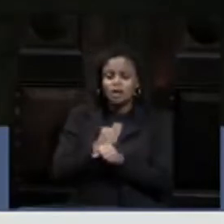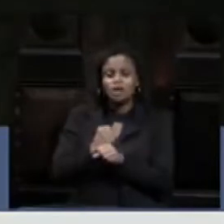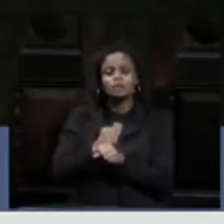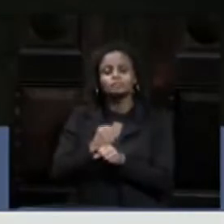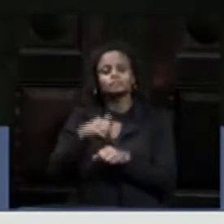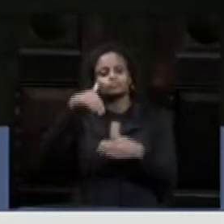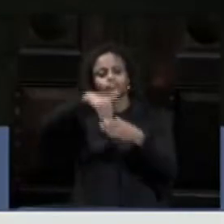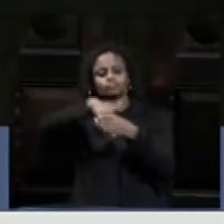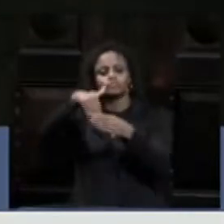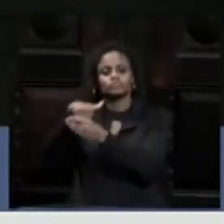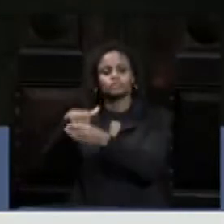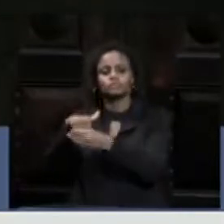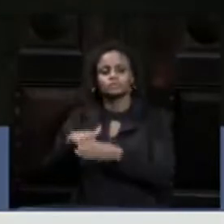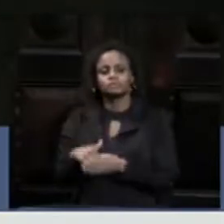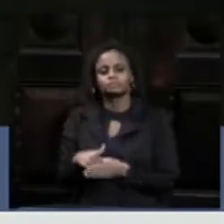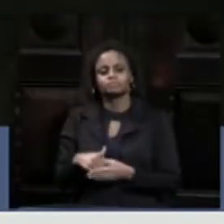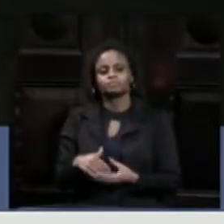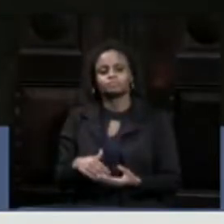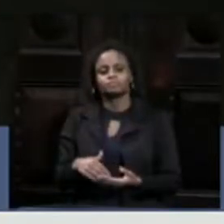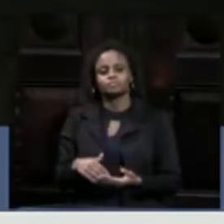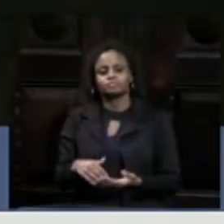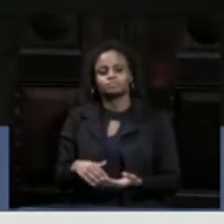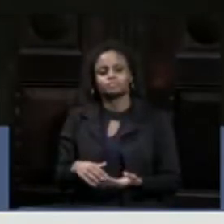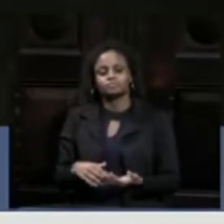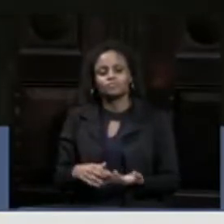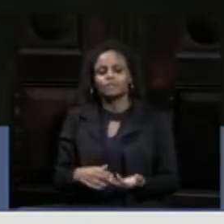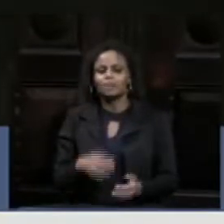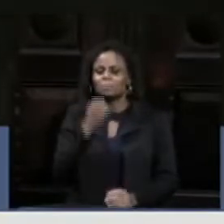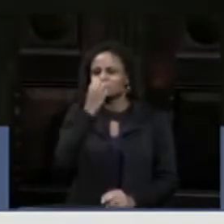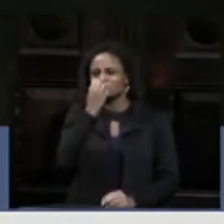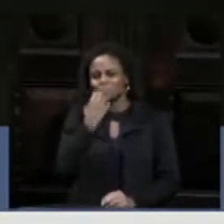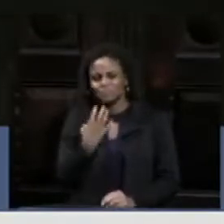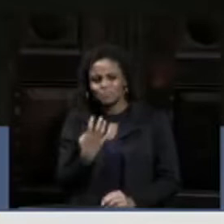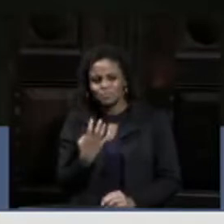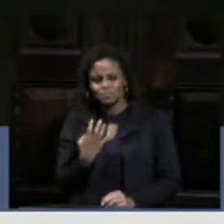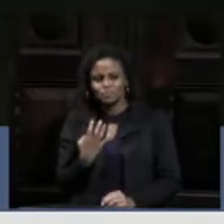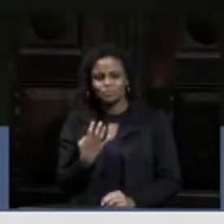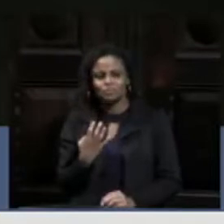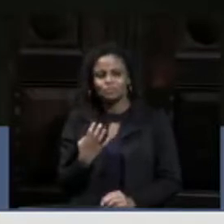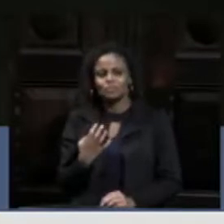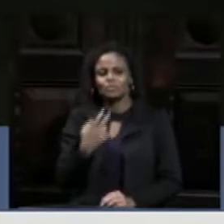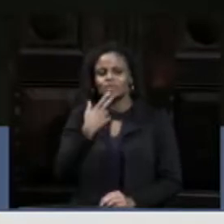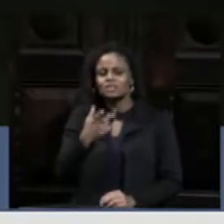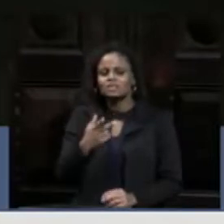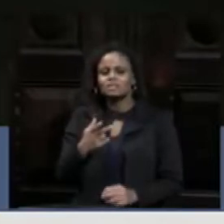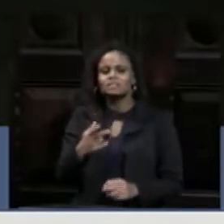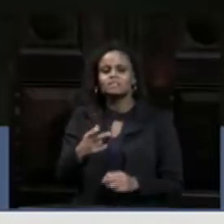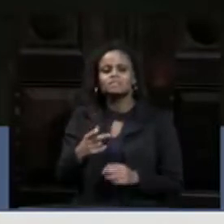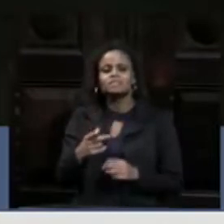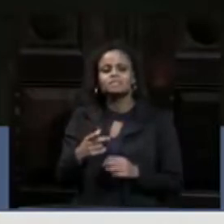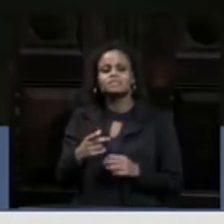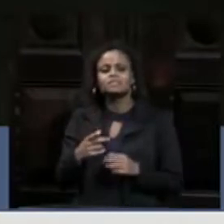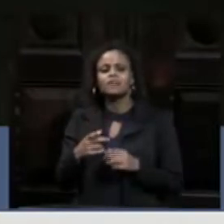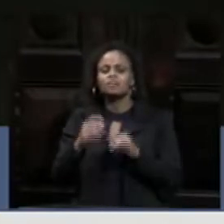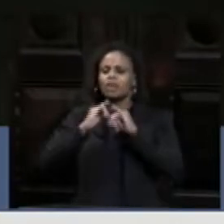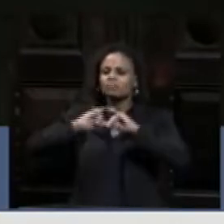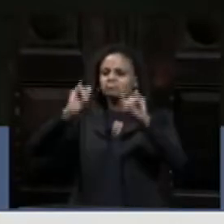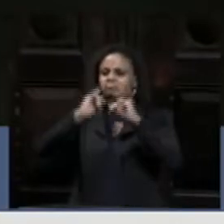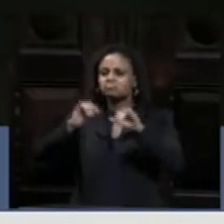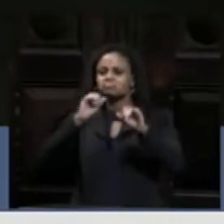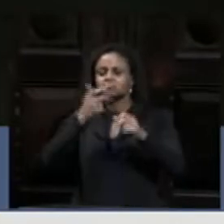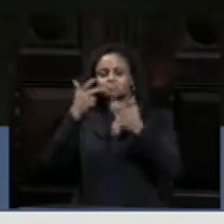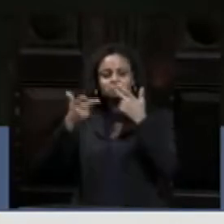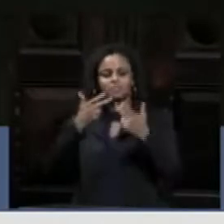e não é de bom alvitre você ficar jogando para geral. Eu sou